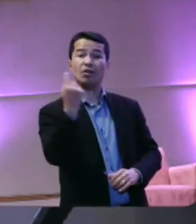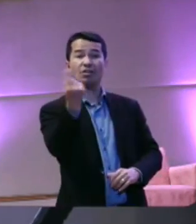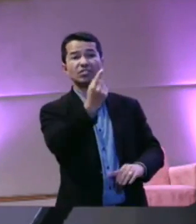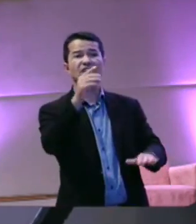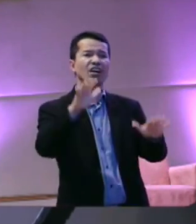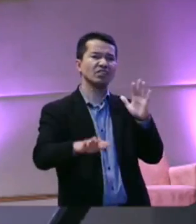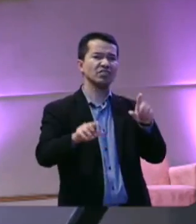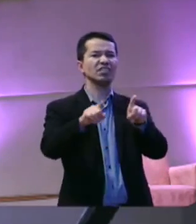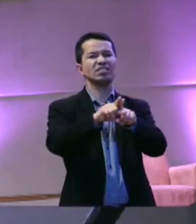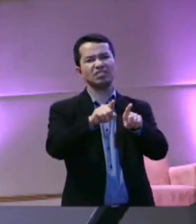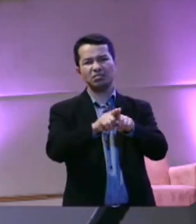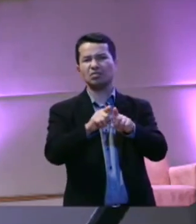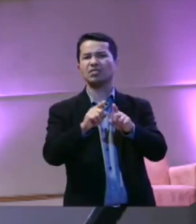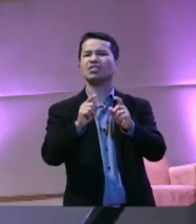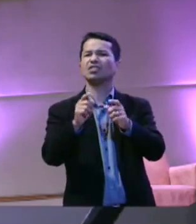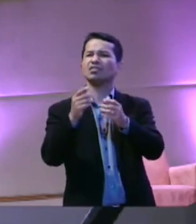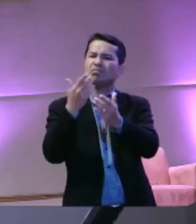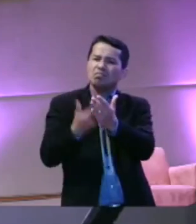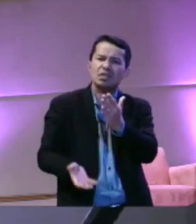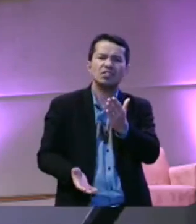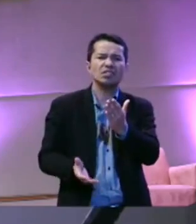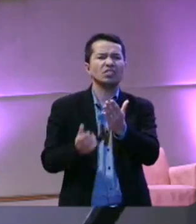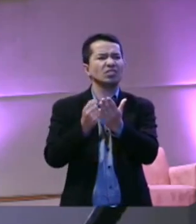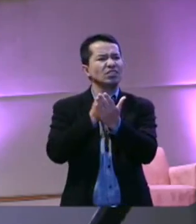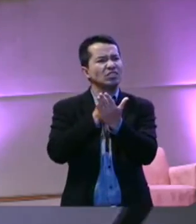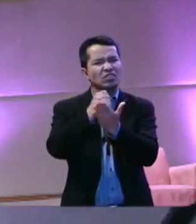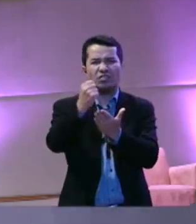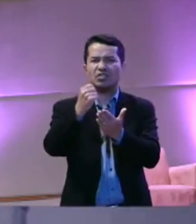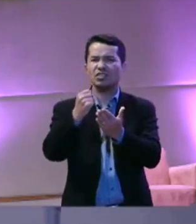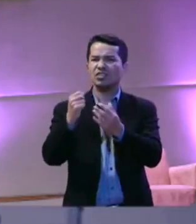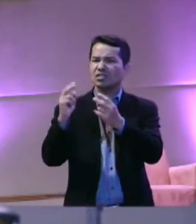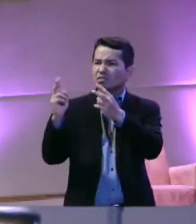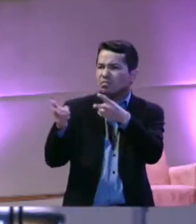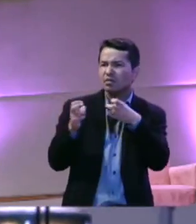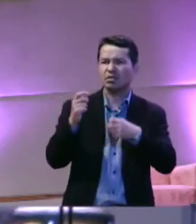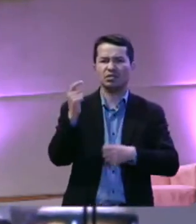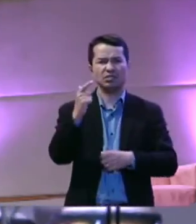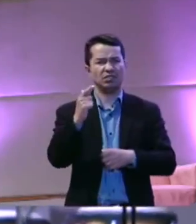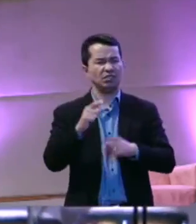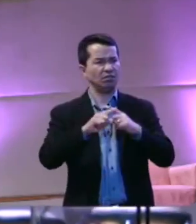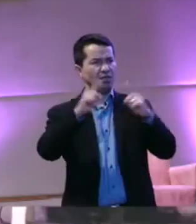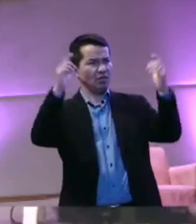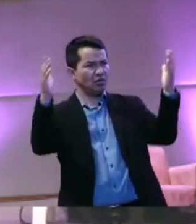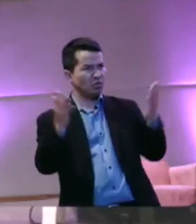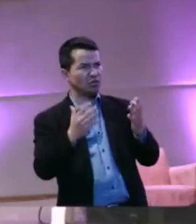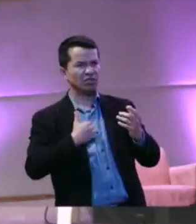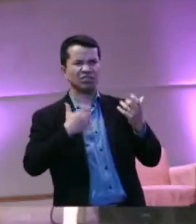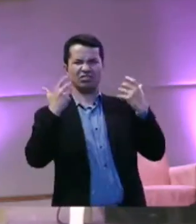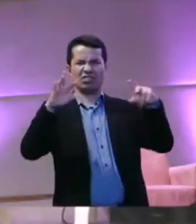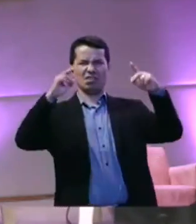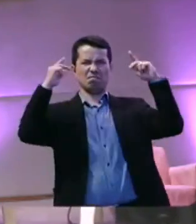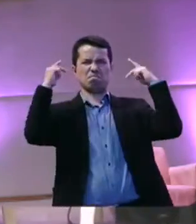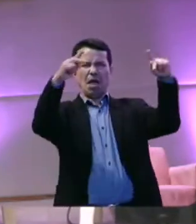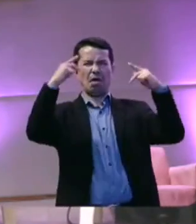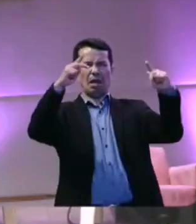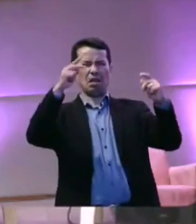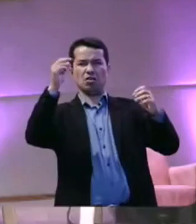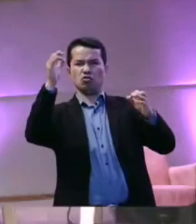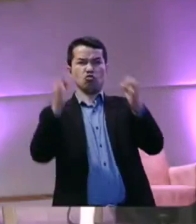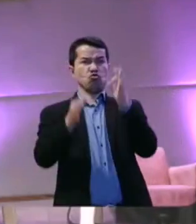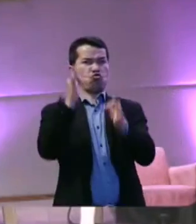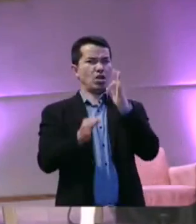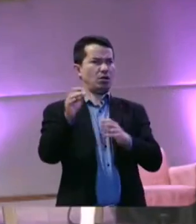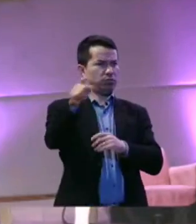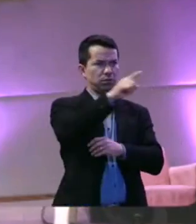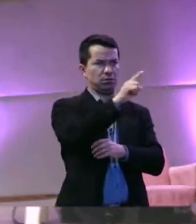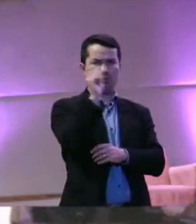passar a visitação do Senhor. E de forma alguma é a minha intenção pregar uma palavra de juízo nessa noite,